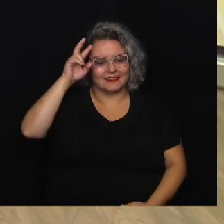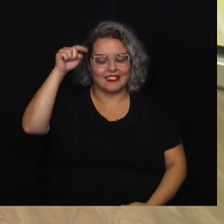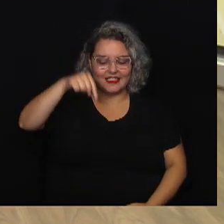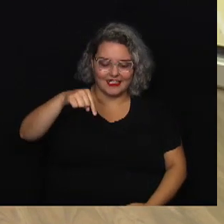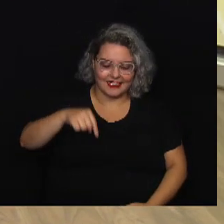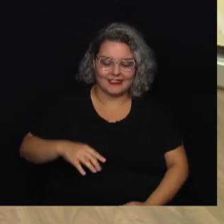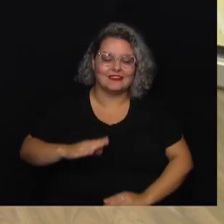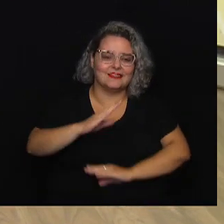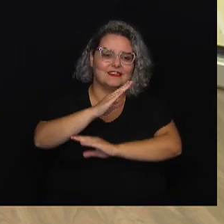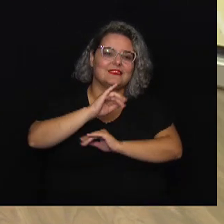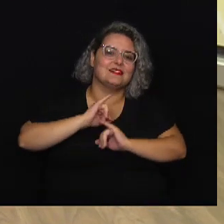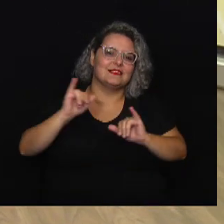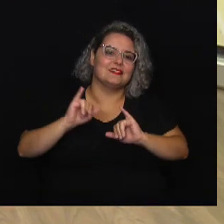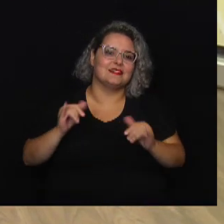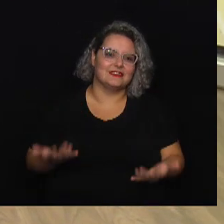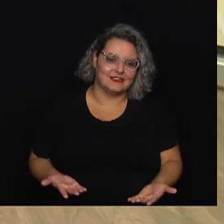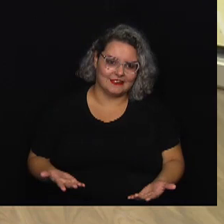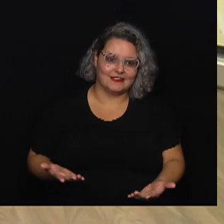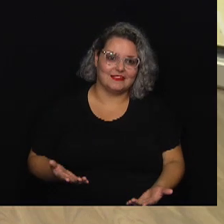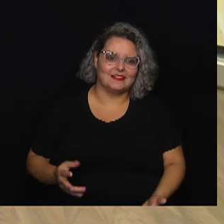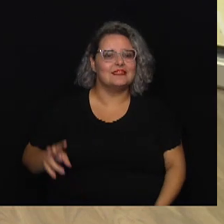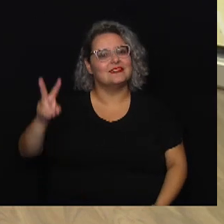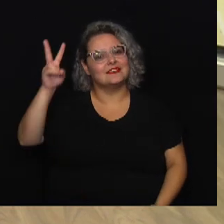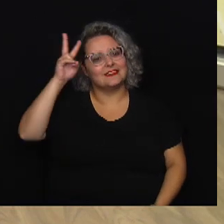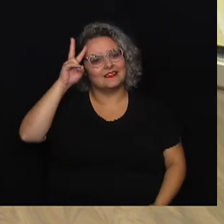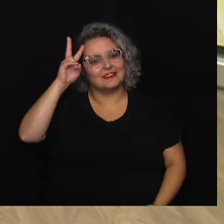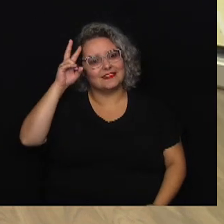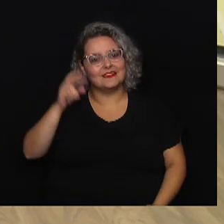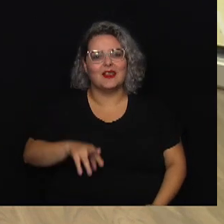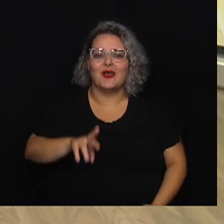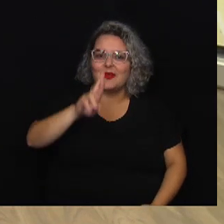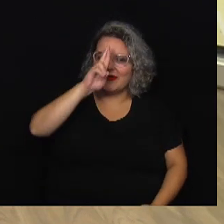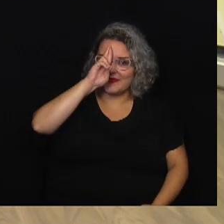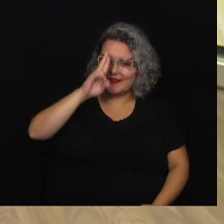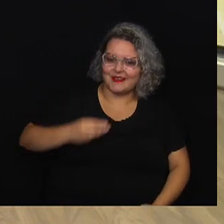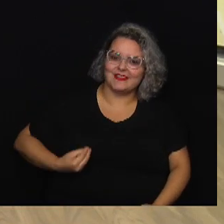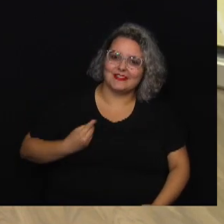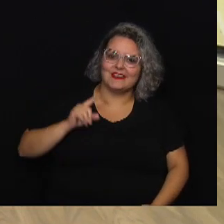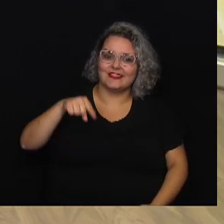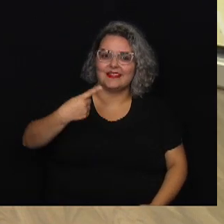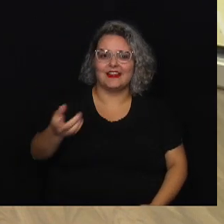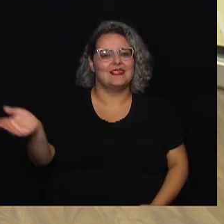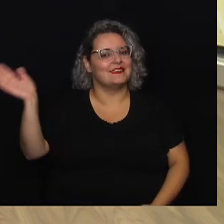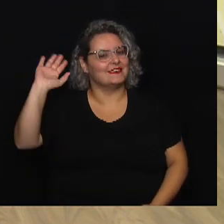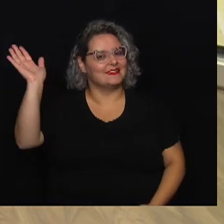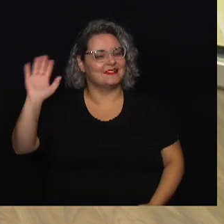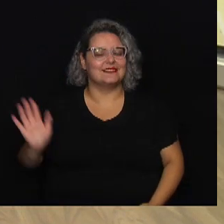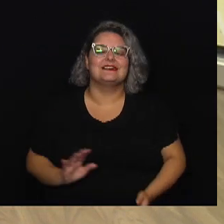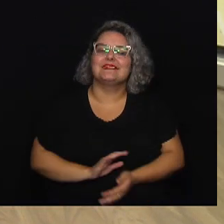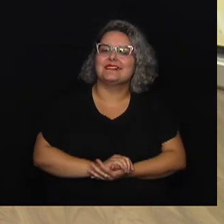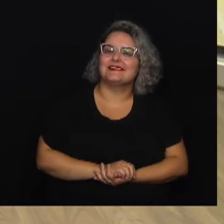nosso Câmara Notícia, na segunda-feira ao meio-dia ao vivo. Até lá, tchau, tchau.